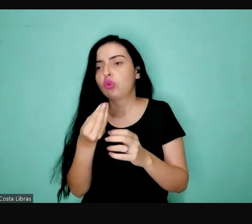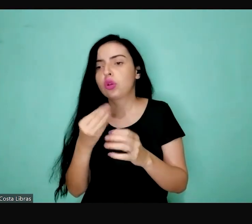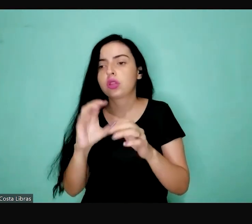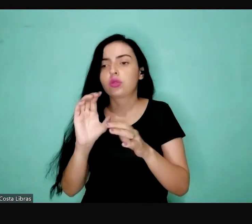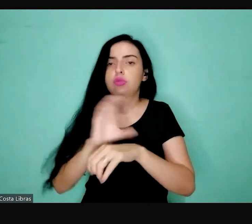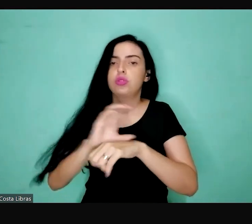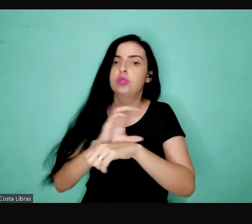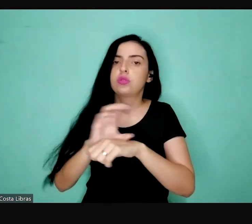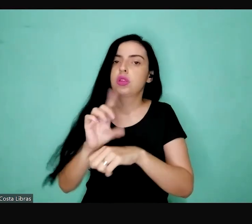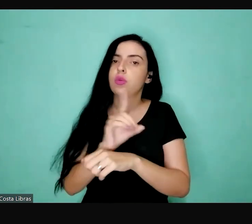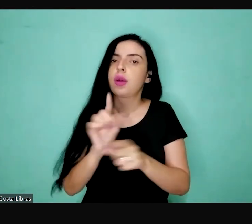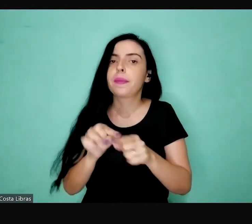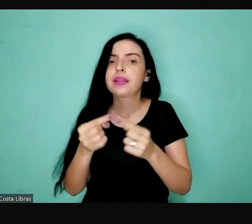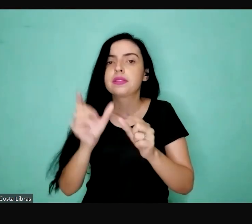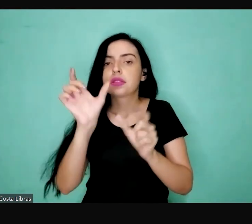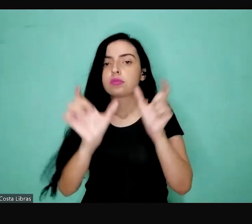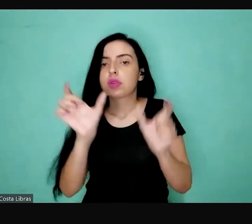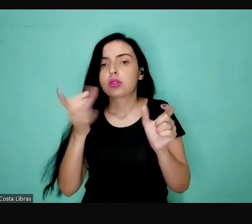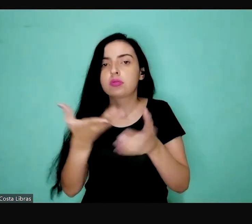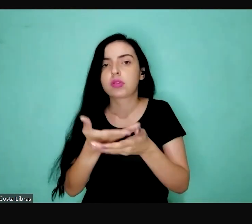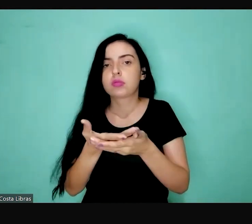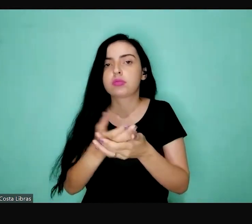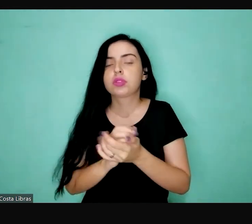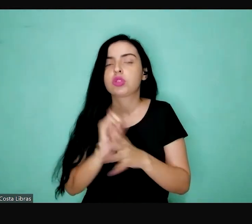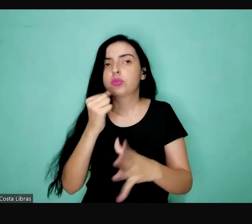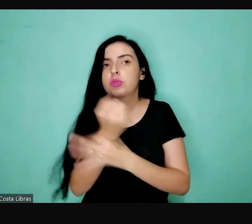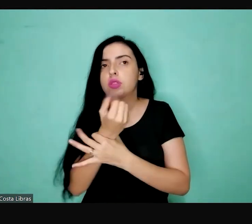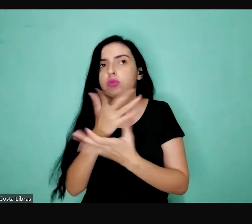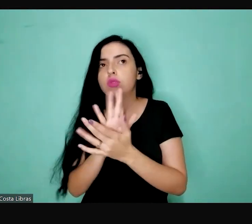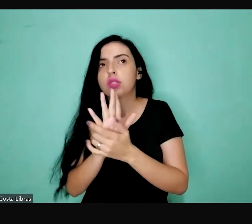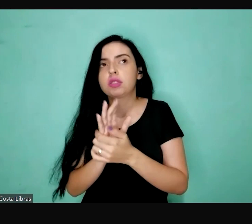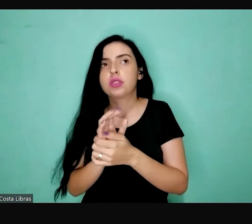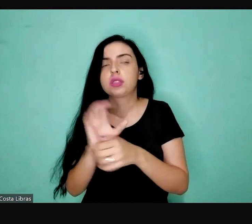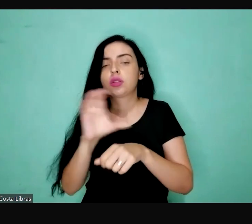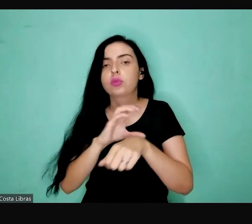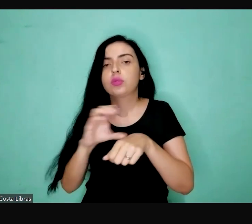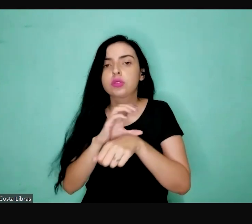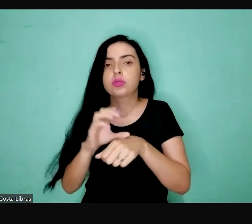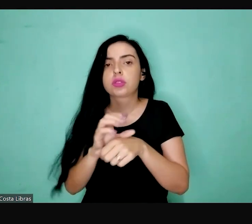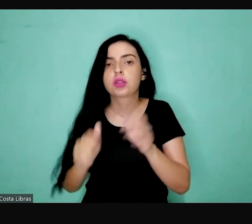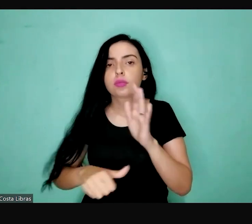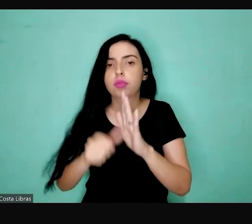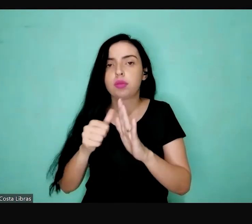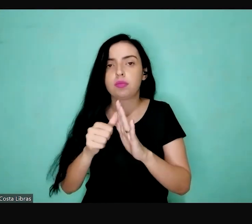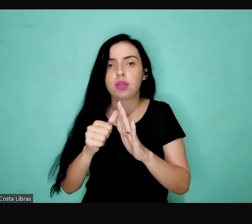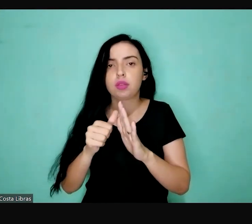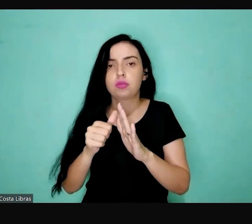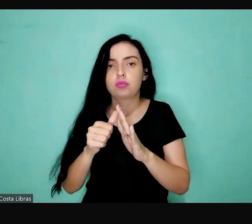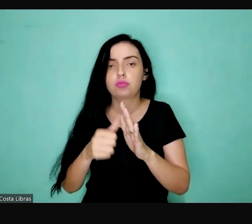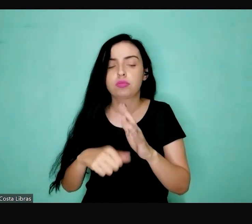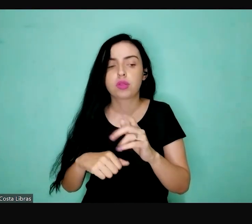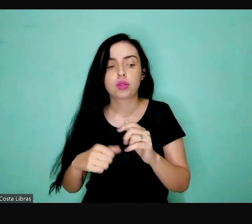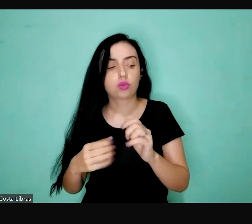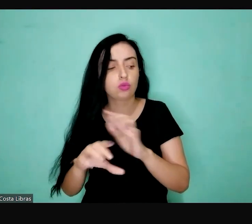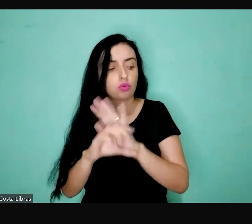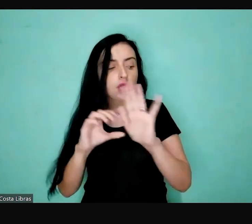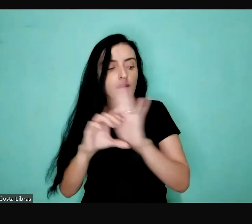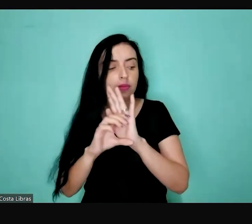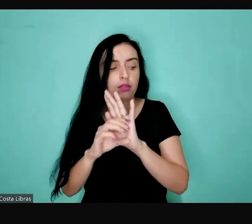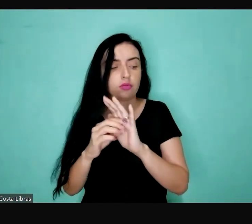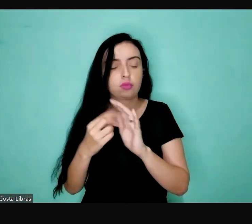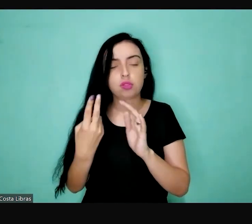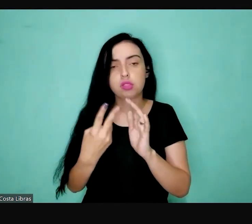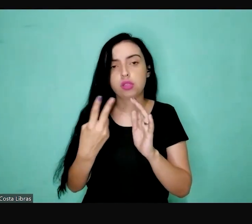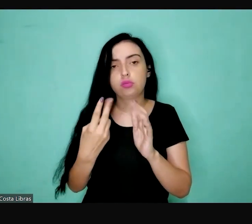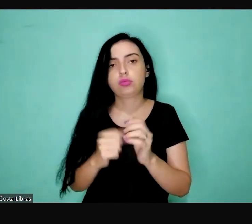a secção mais protegida da Constituição, secção primeira do capítulo 2º do título 1º, que é onde